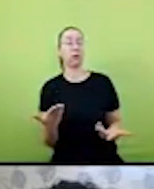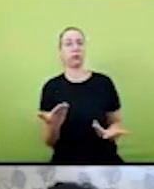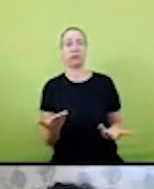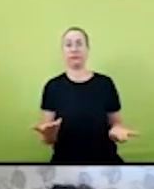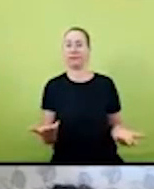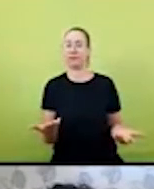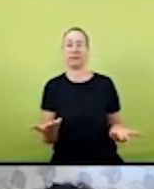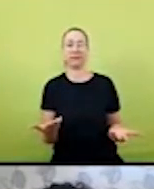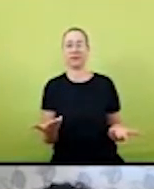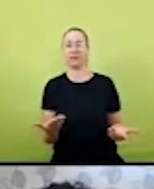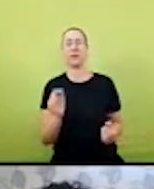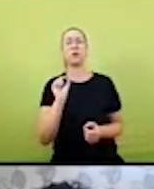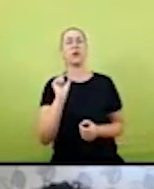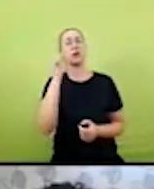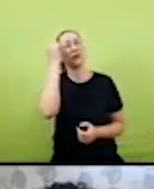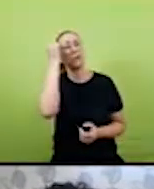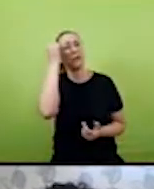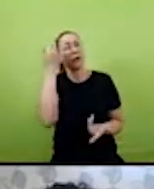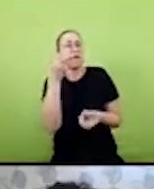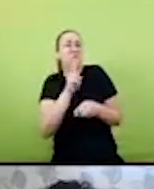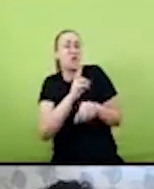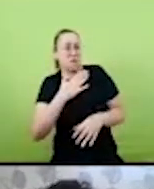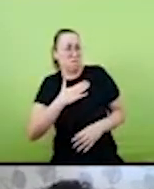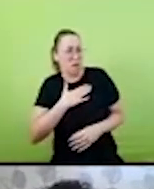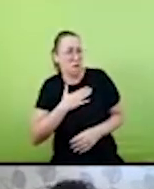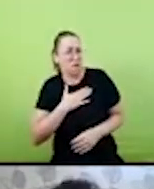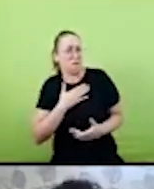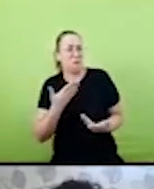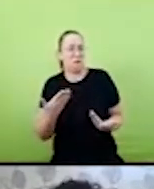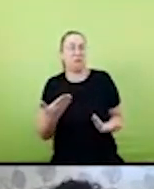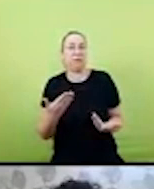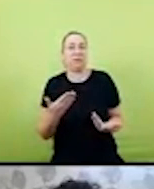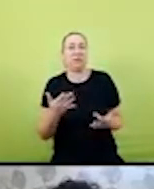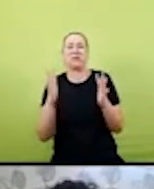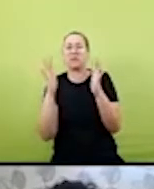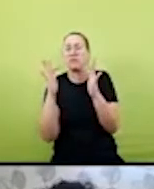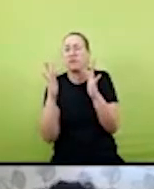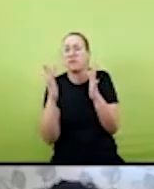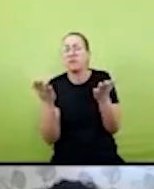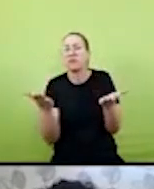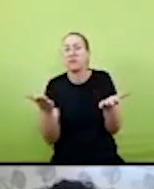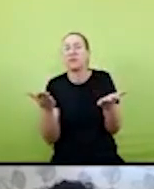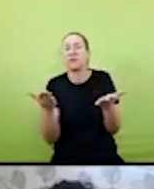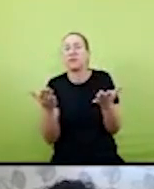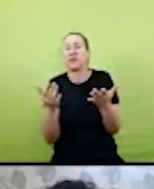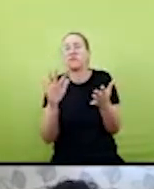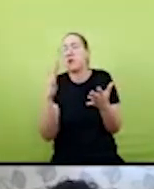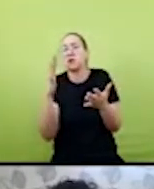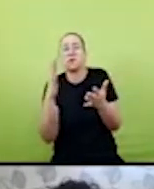trás desse discurso? Eu estou cuidando do que é meu. Então, a minha namorada, que tem 1 mês ou 2 meses que eu